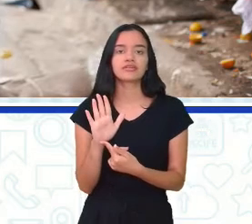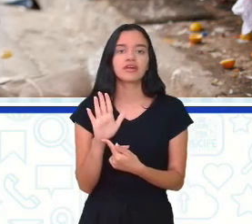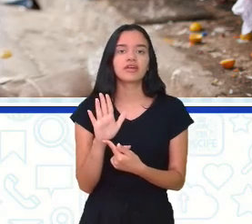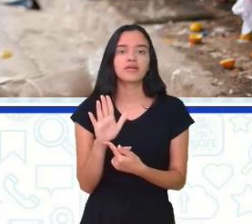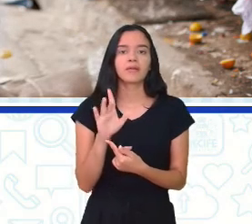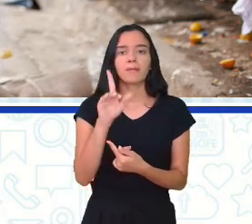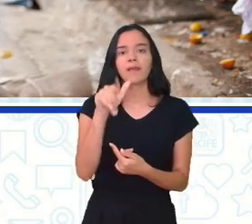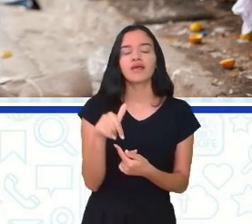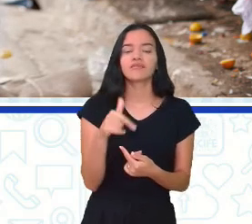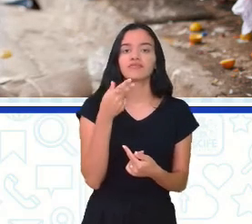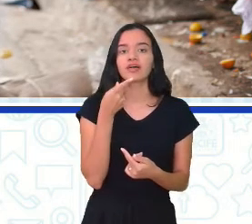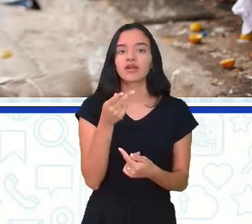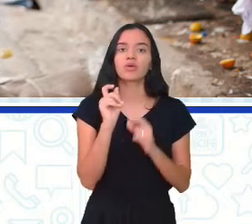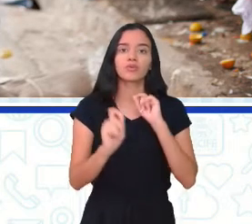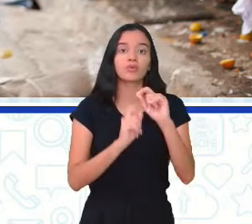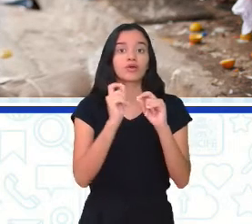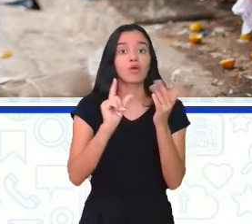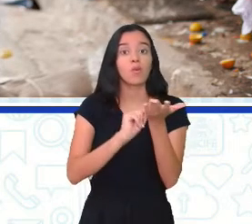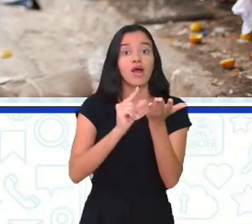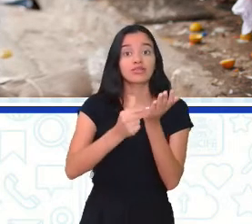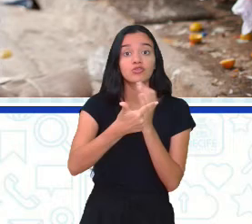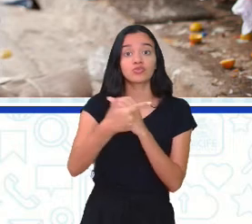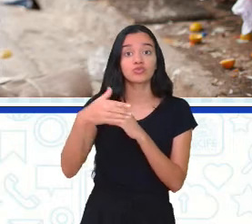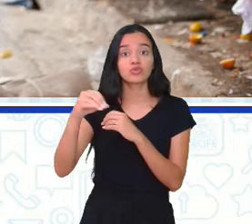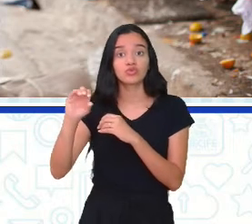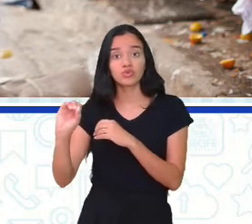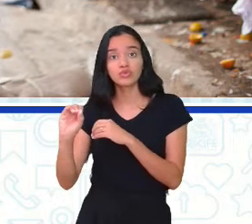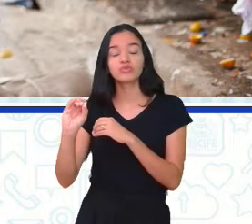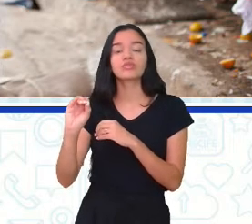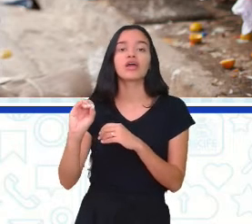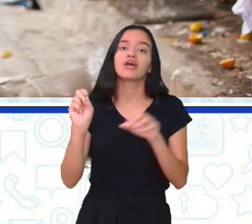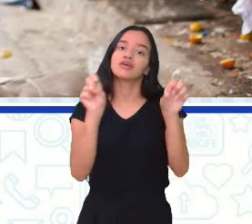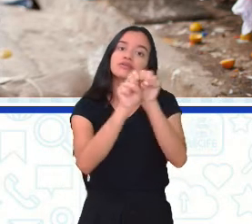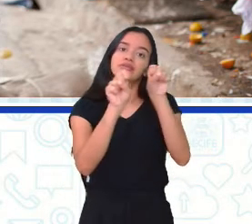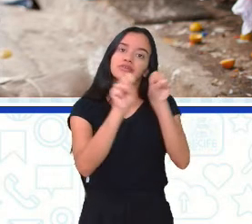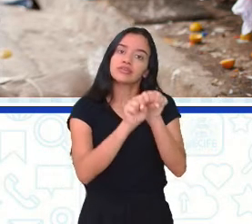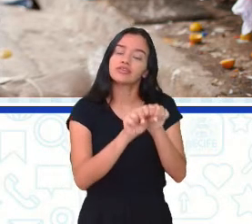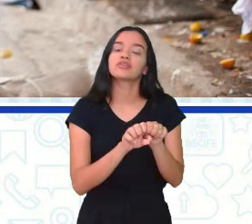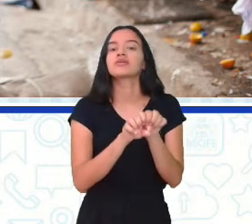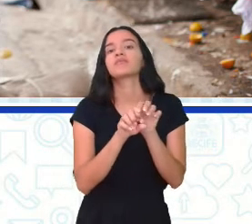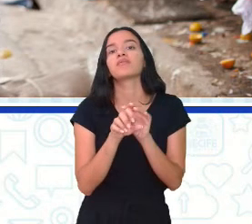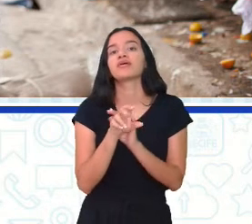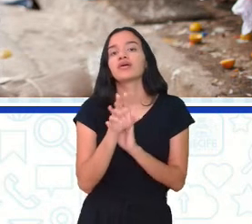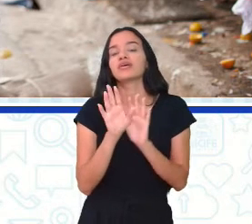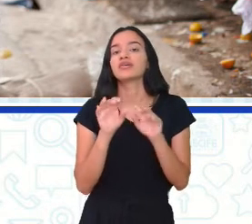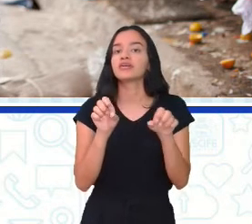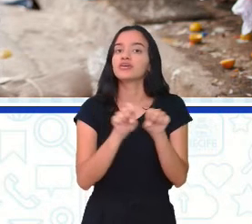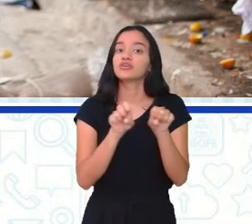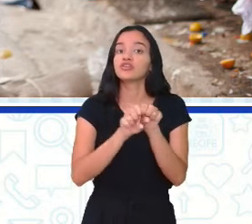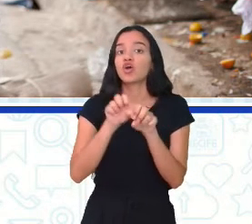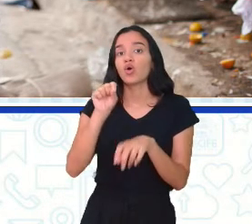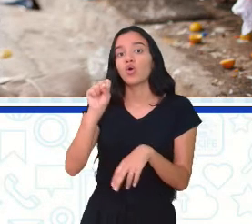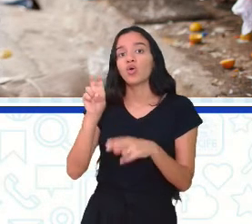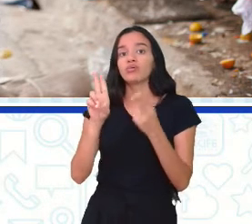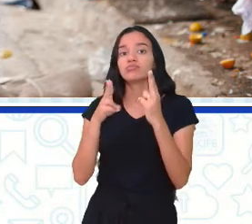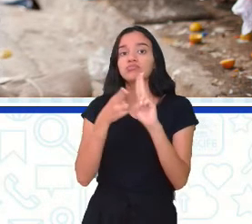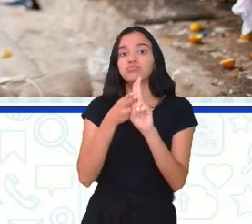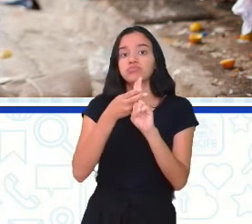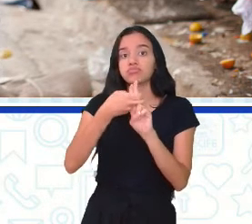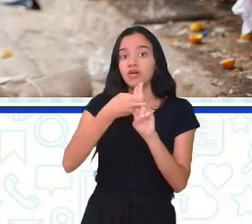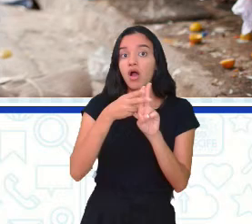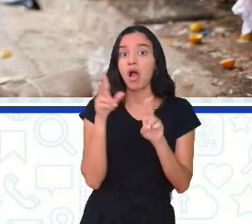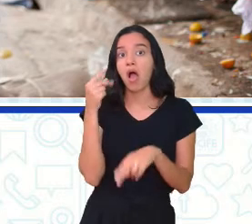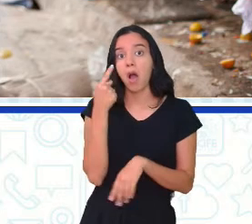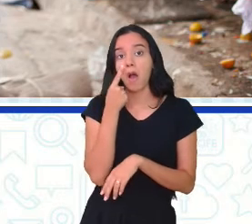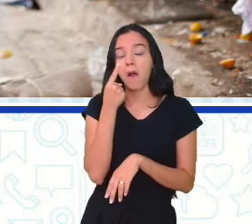O segundo diz o seguinte, o artigo 200, ao Sistema Único de Saúde, ó, ao SUS. Veja como o